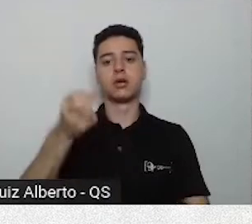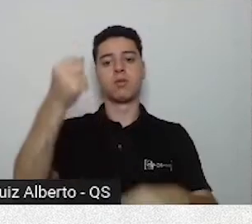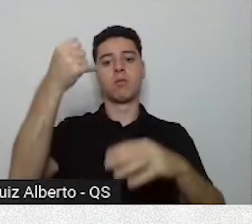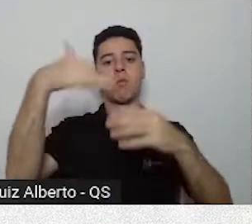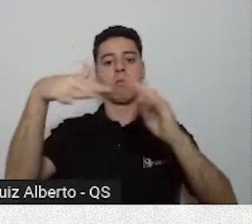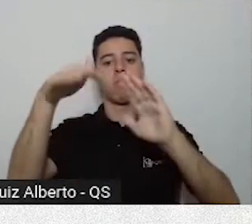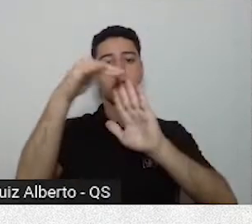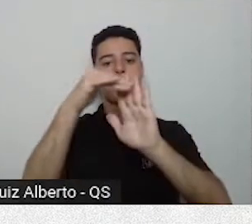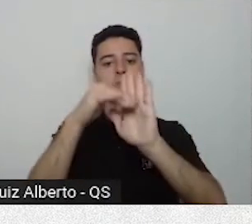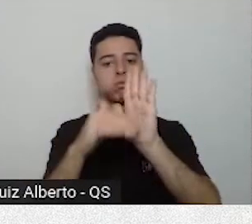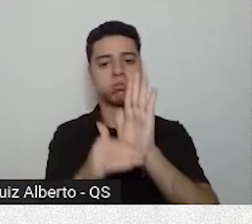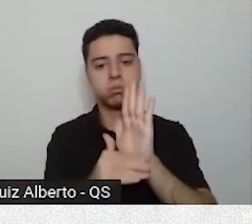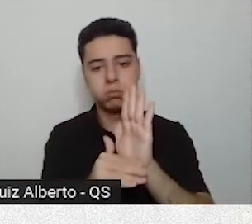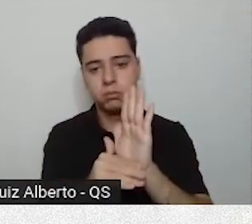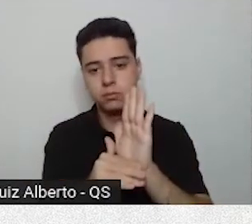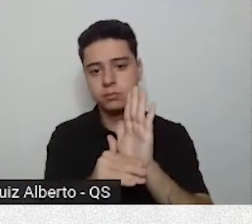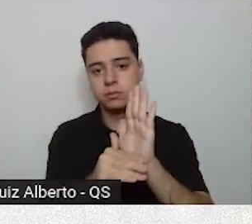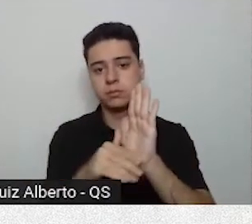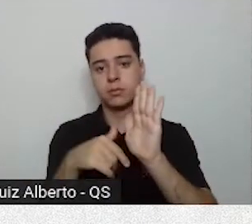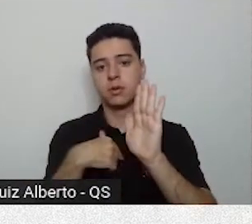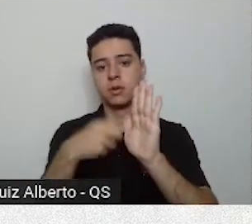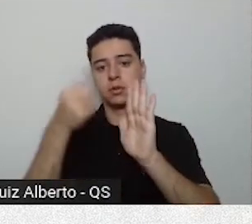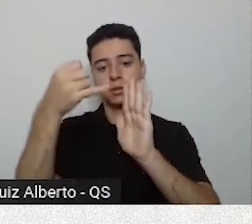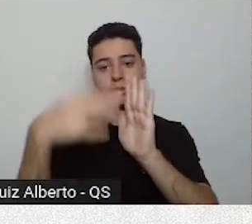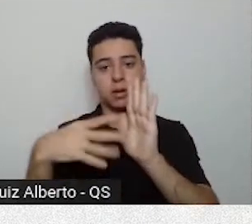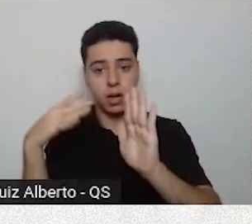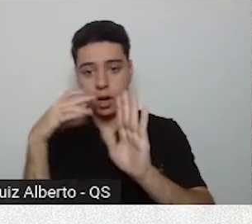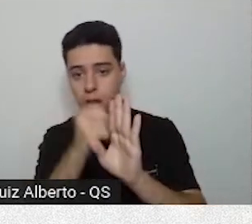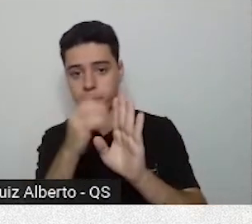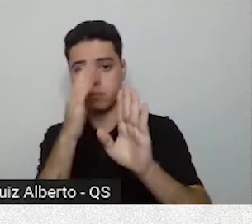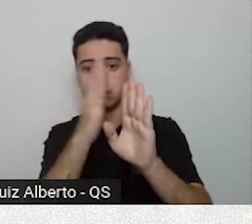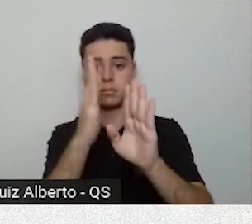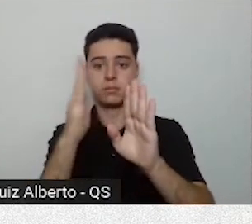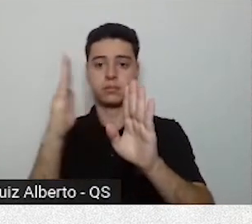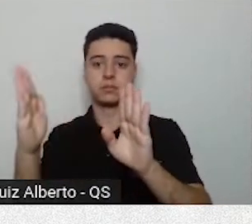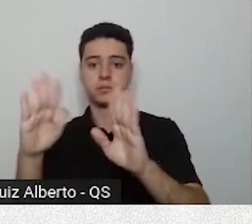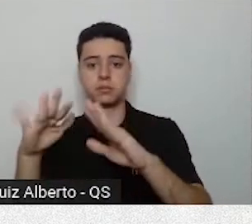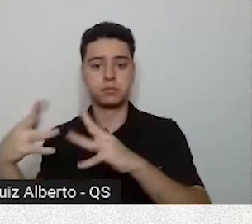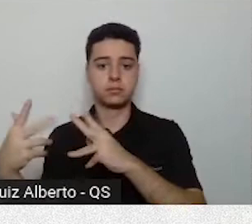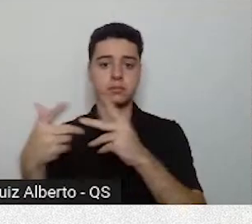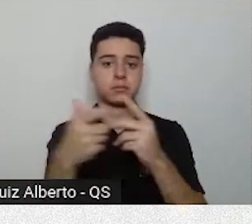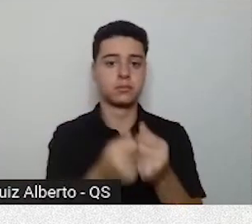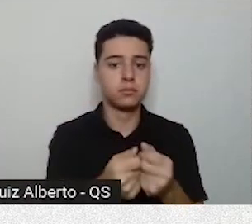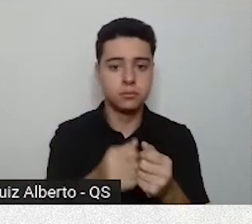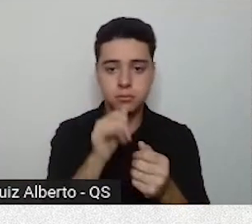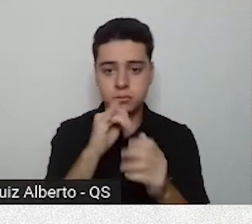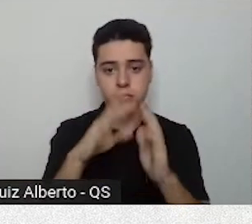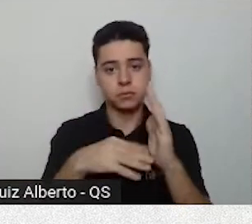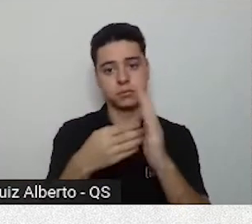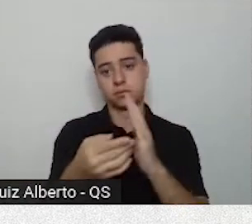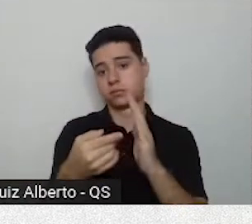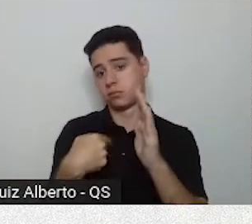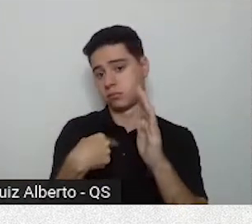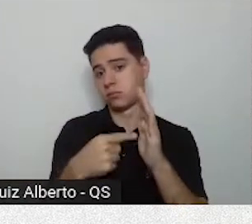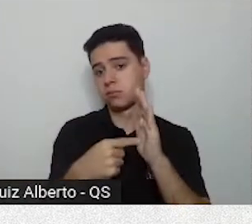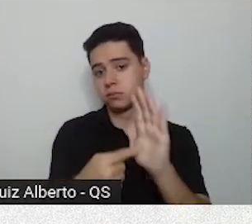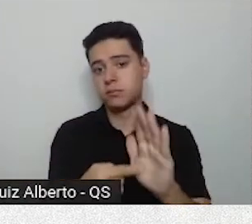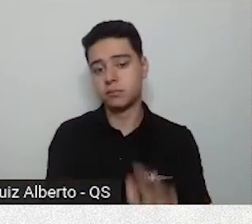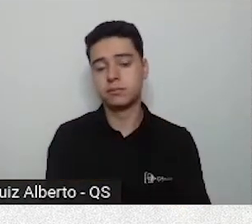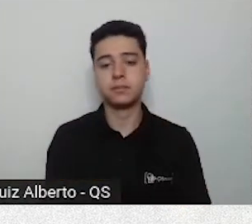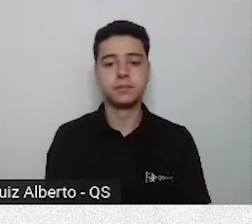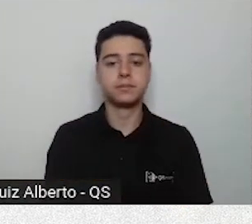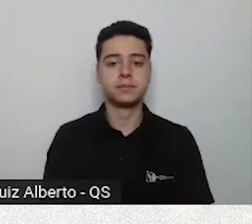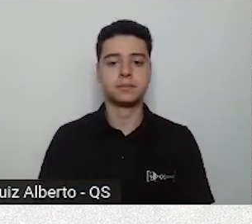cores. Eu vou passar um pouquinho mais rápido e também vou falar muito rápido das tintas que eu já mostrei, né?